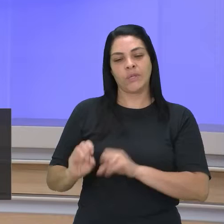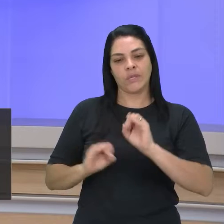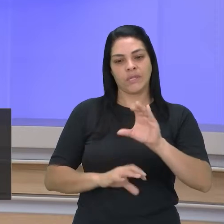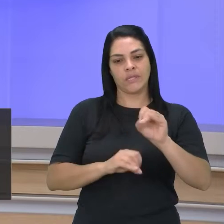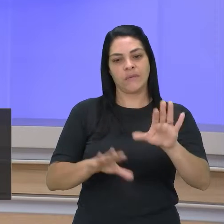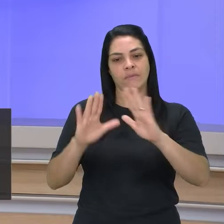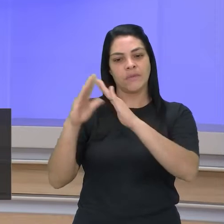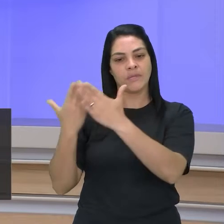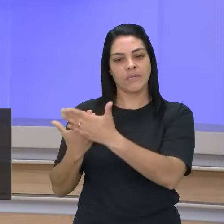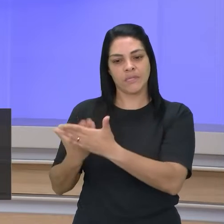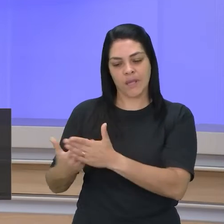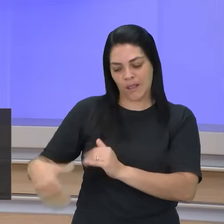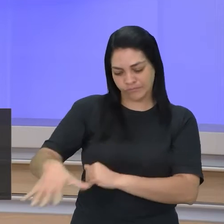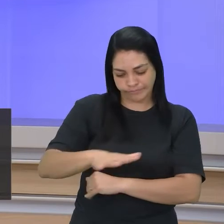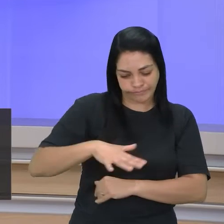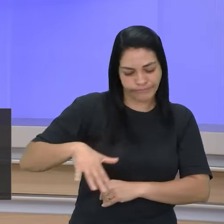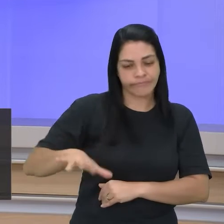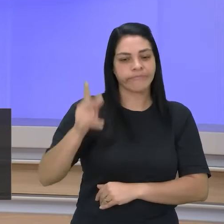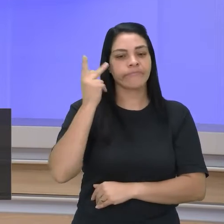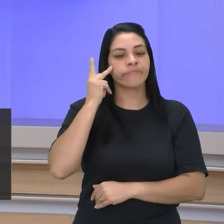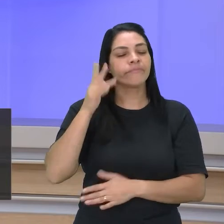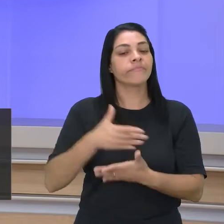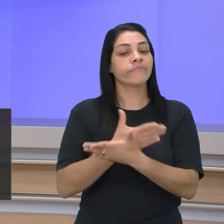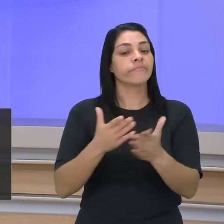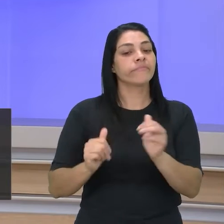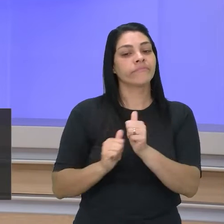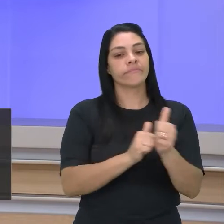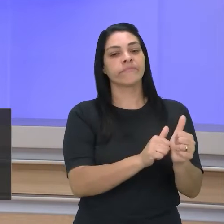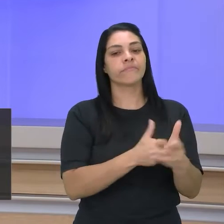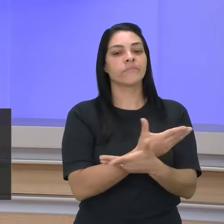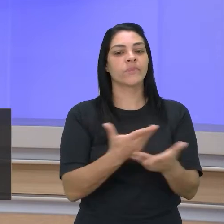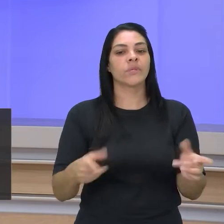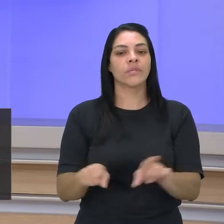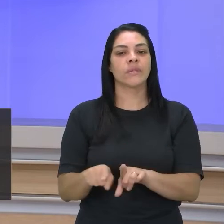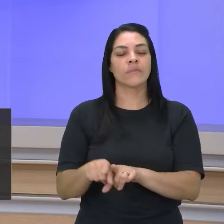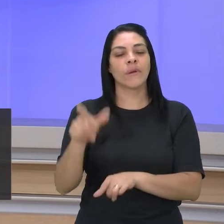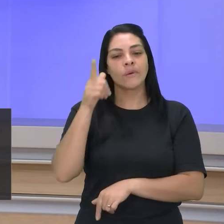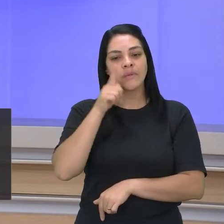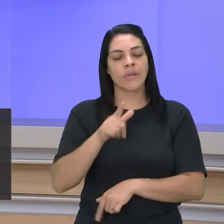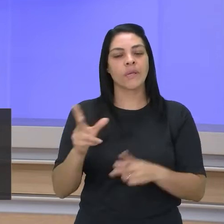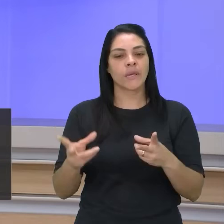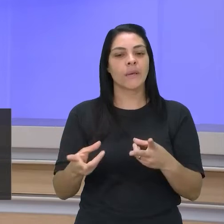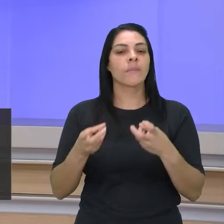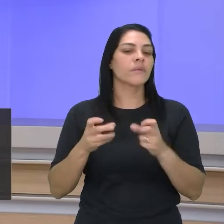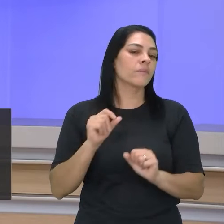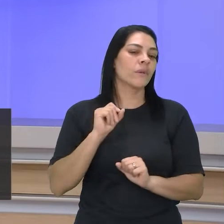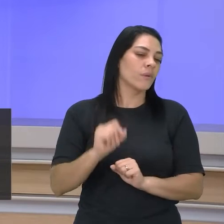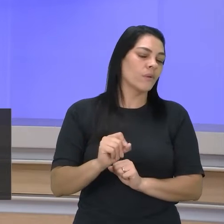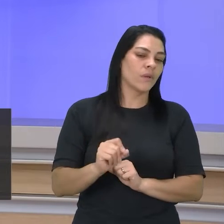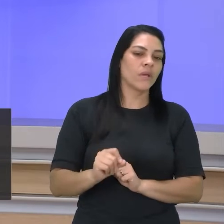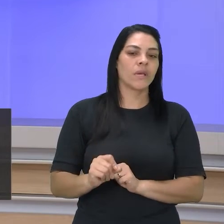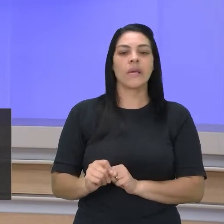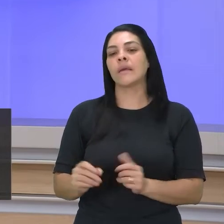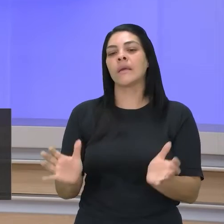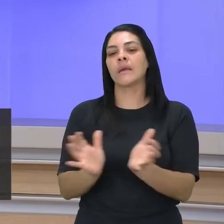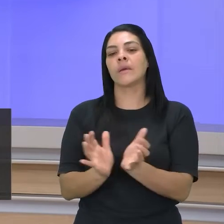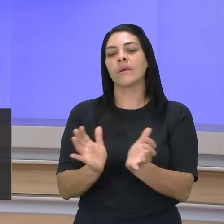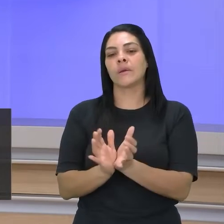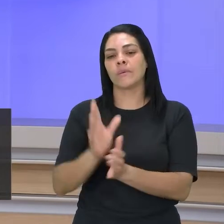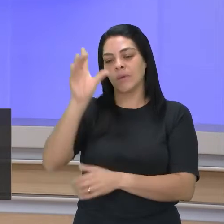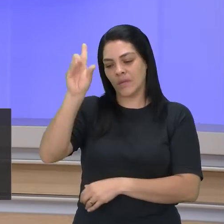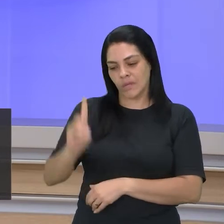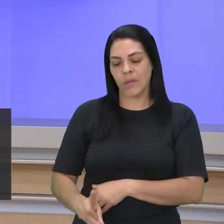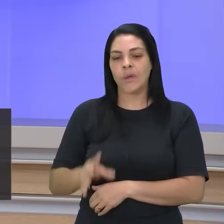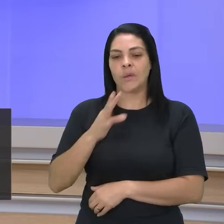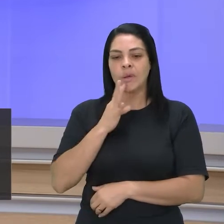nos acompanhando, né? E a gente pode também ver pontes, né, para que o pessoal das diretorias possam conhecer